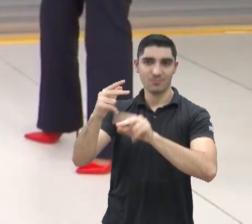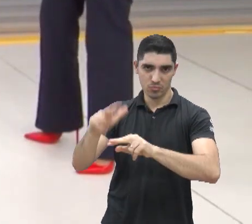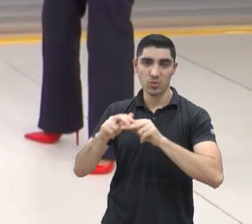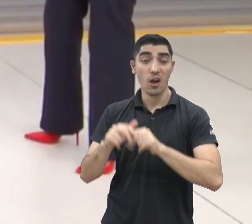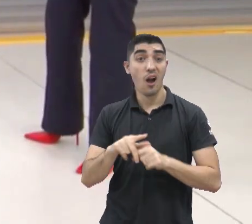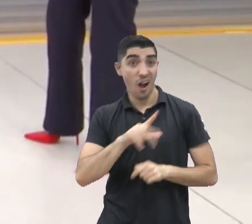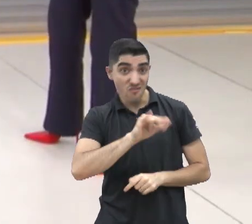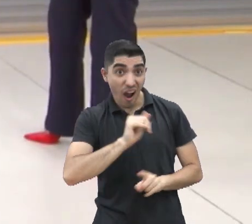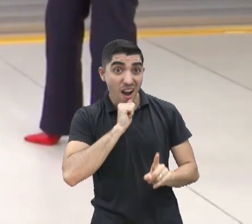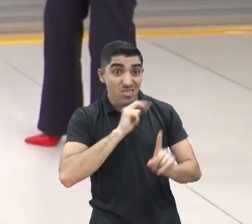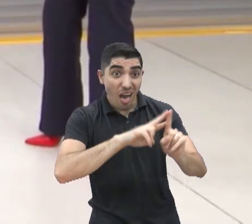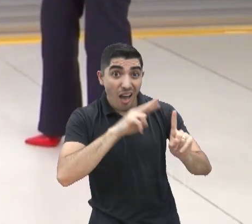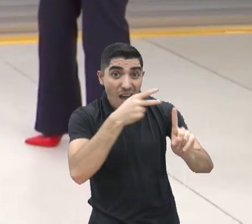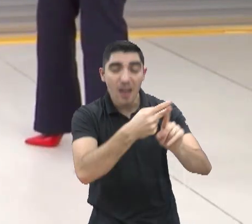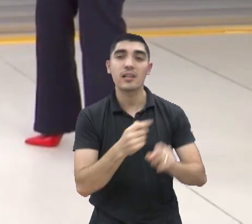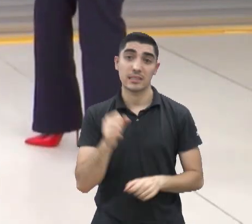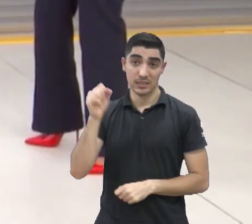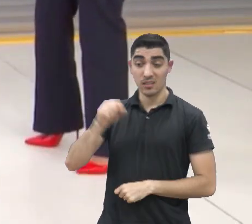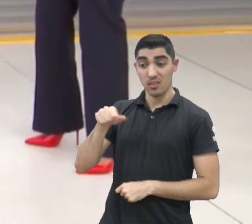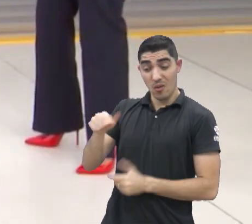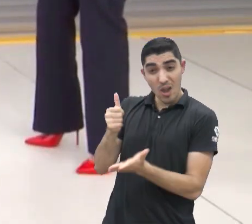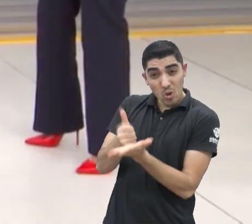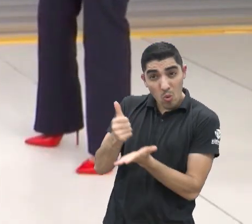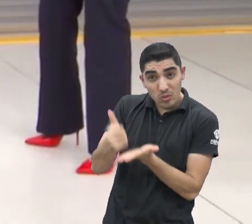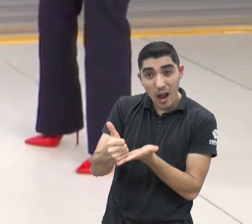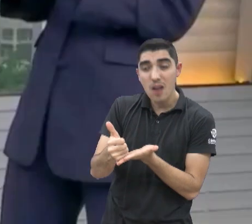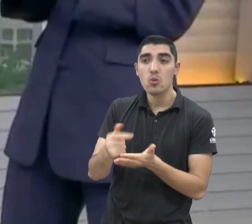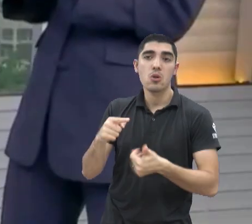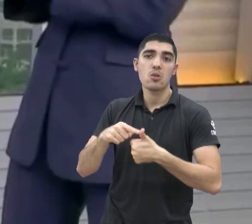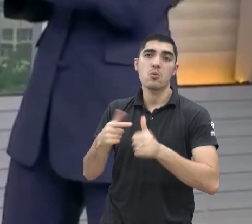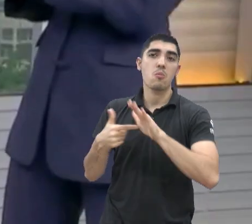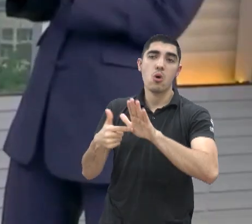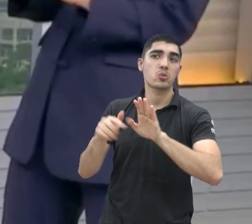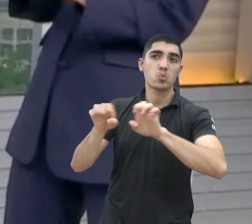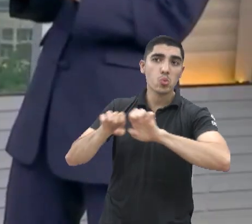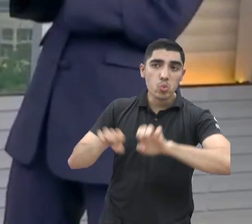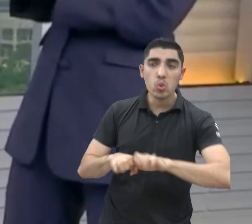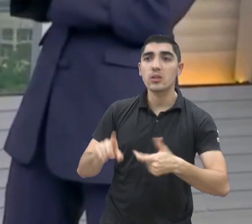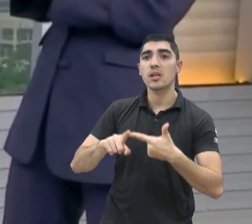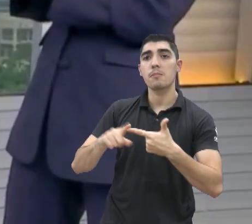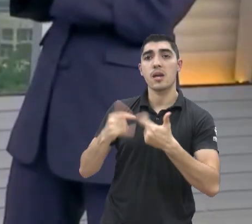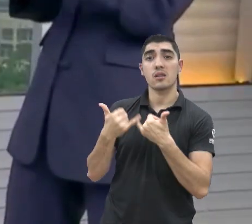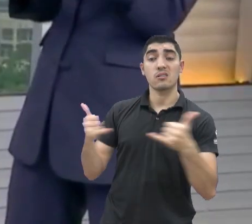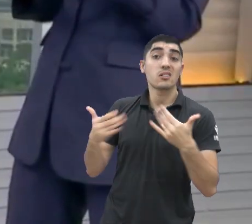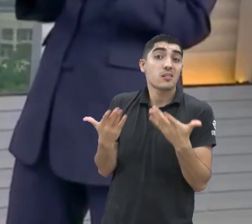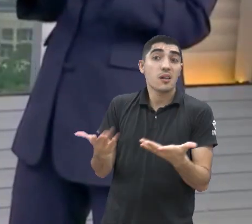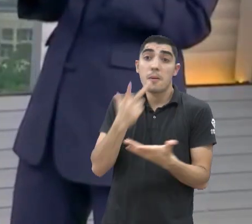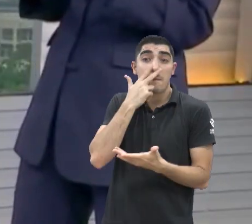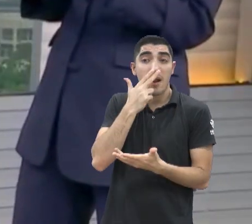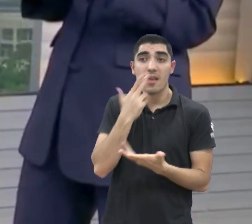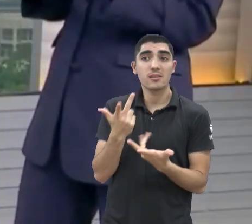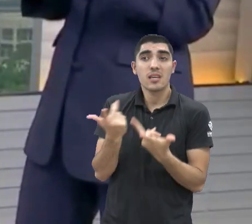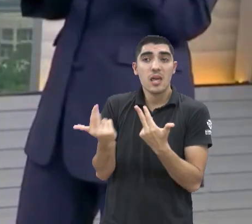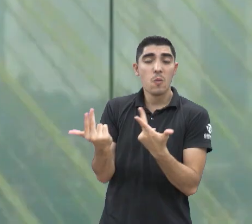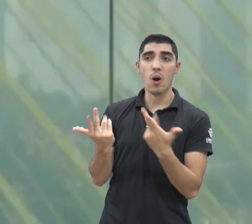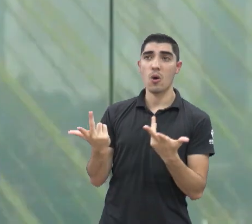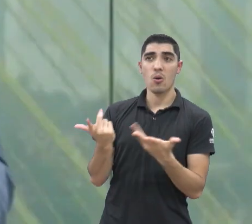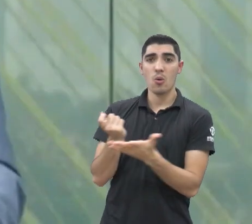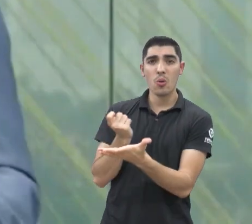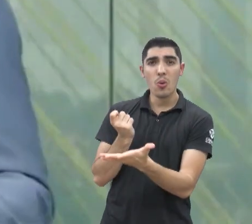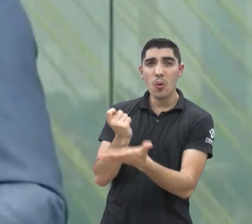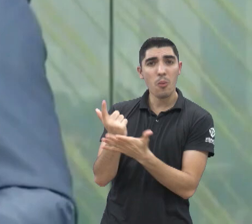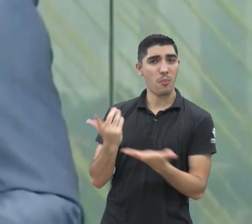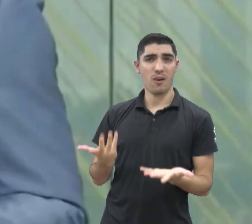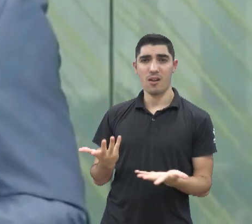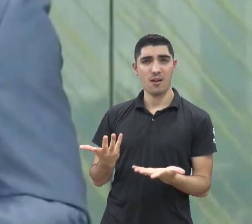ônibus. Porém, esse contrato não tem infraestrutura e energia. Então, na prática, fica o mesmo valor que comprar com as ressalvas, né? Gente. É uma forma